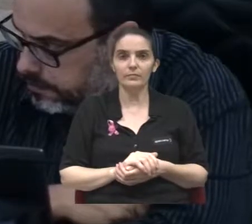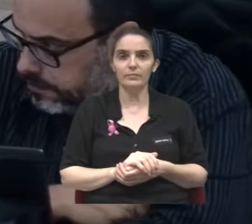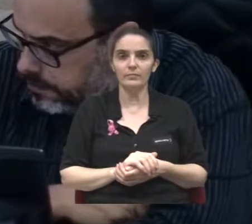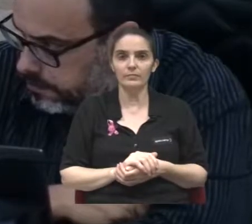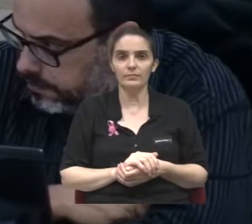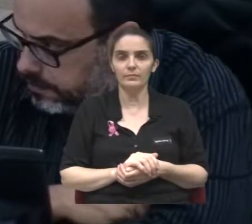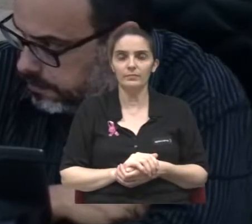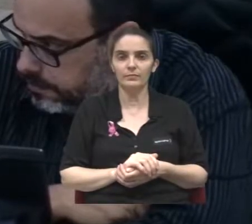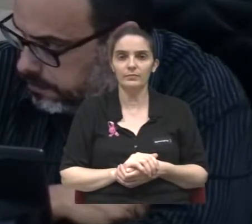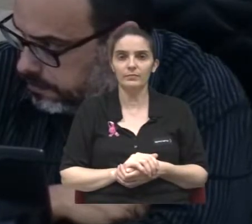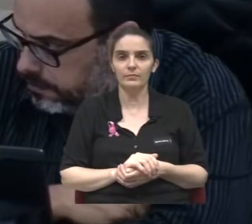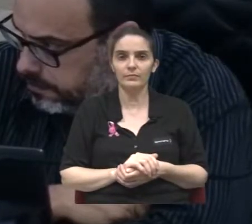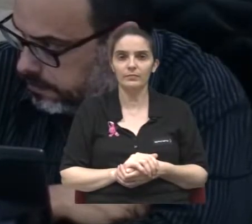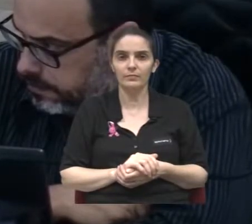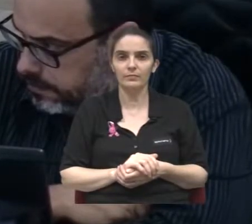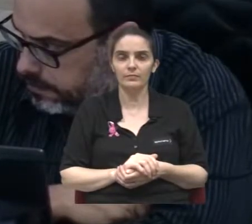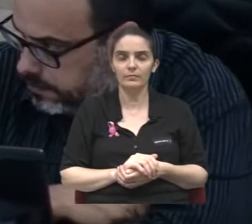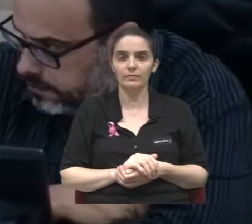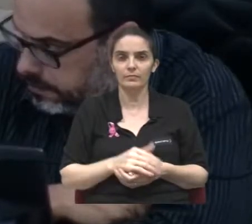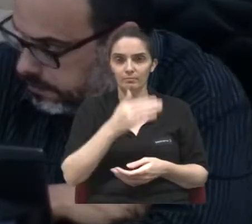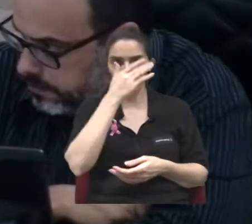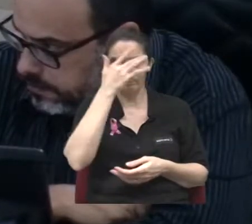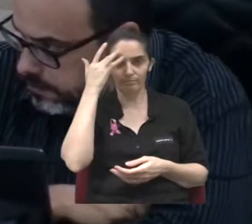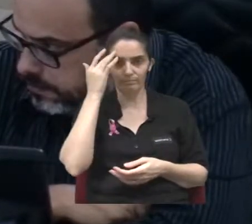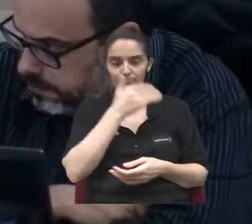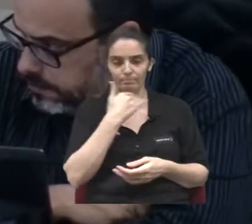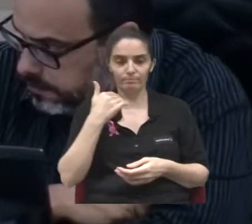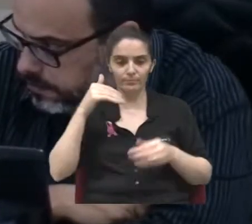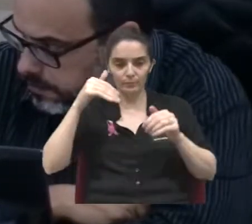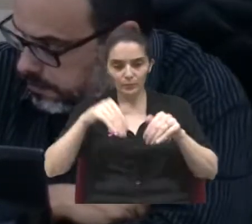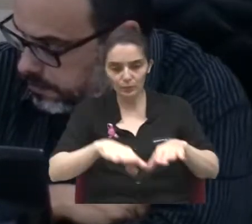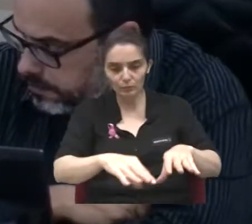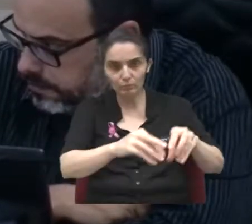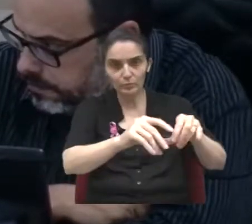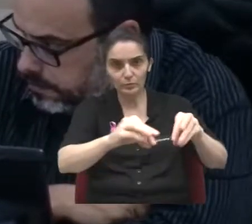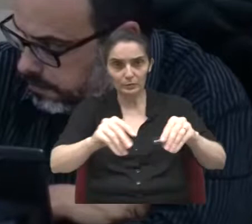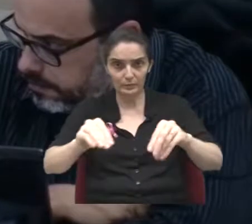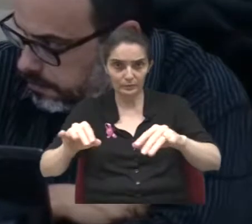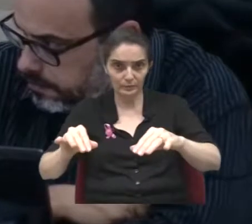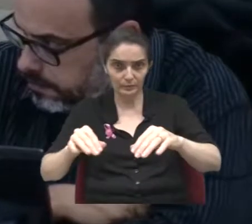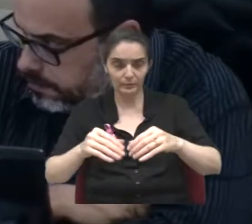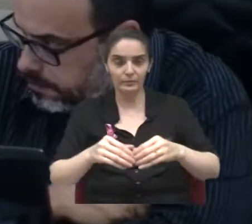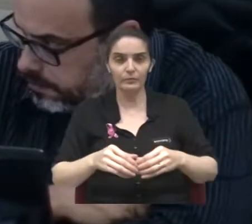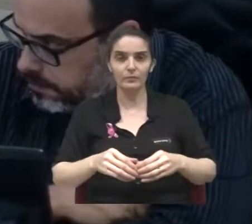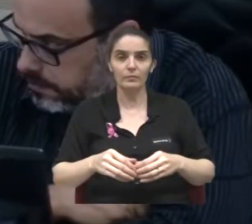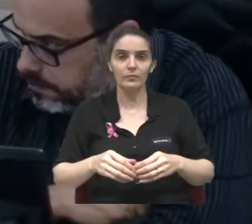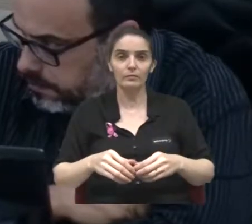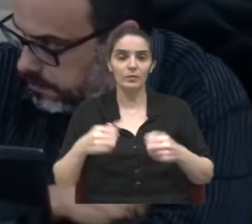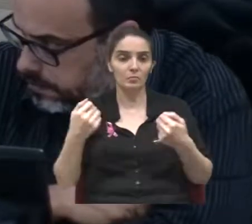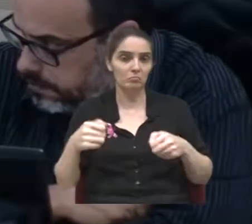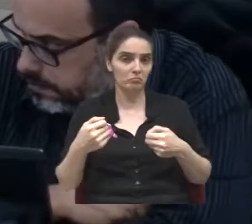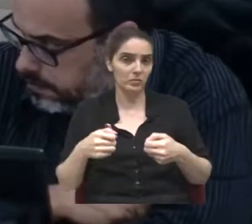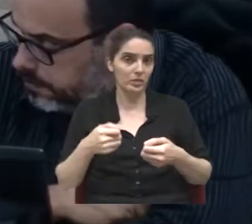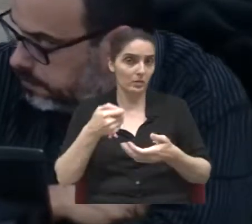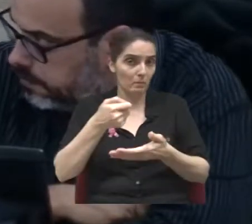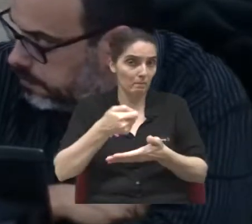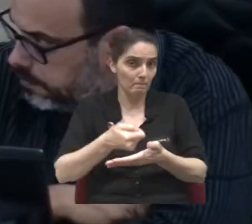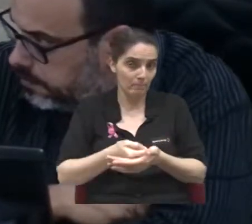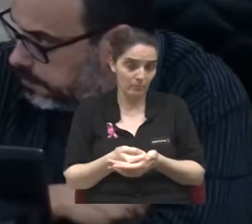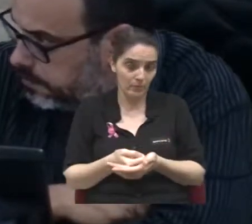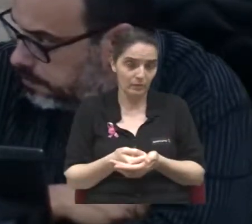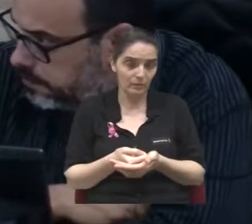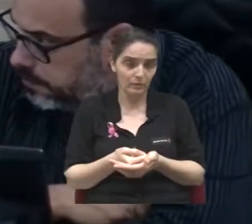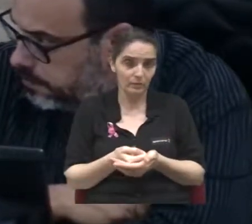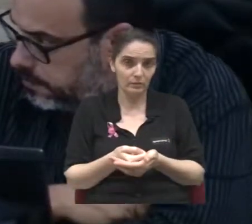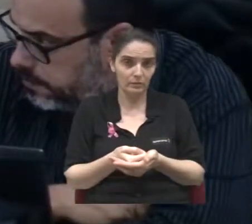o enterro e a abertura, é cobrada uma taxa para que as pessoas possam fazer